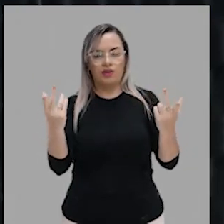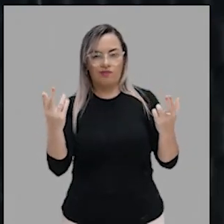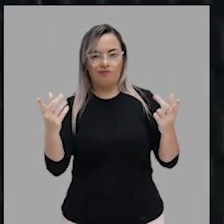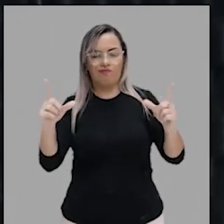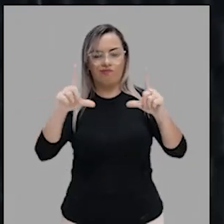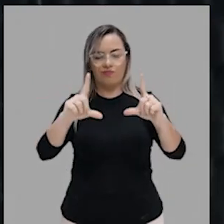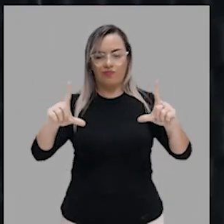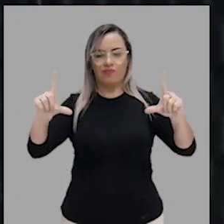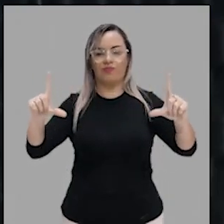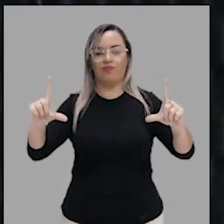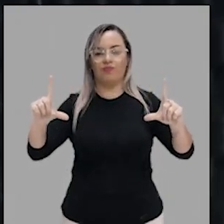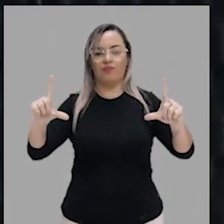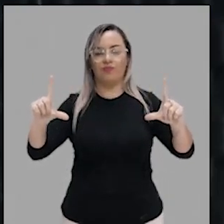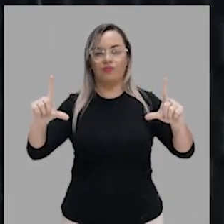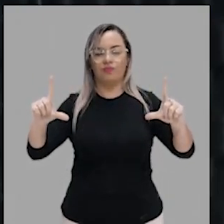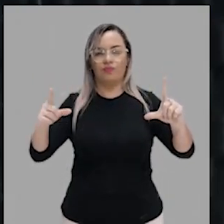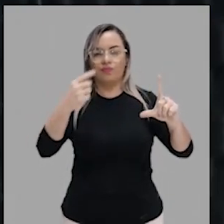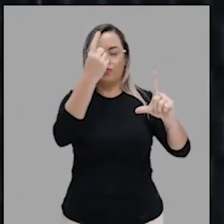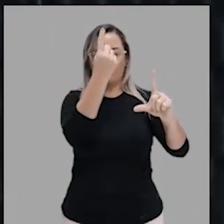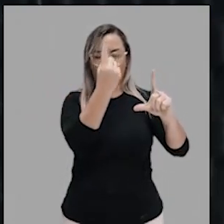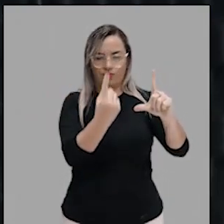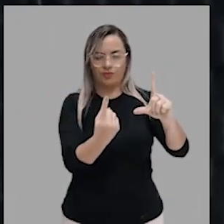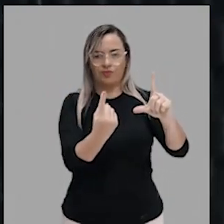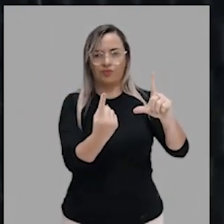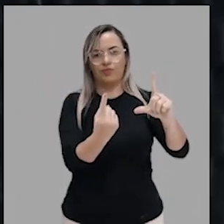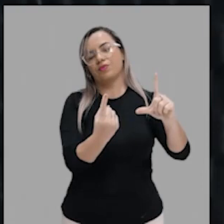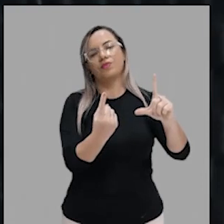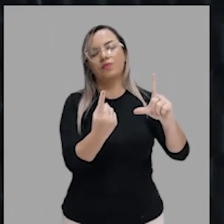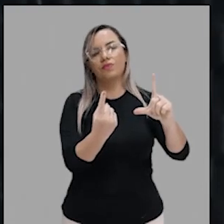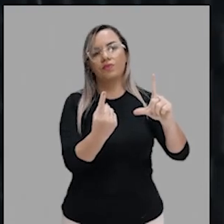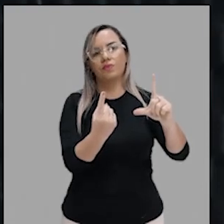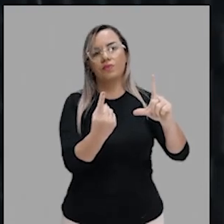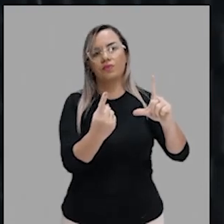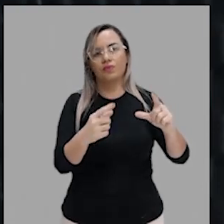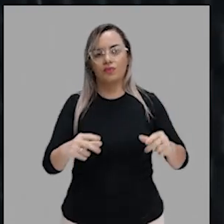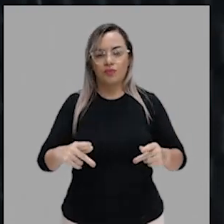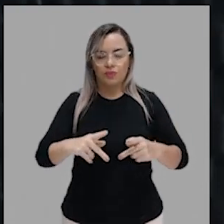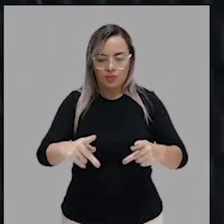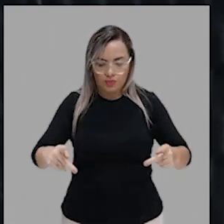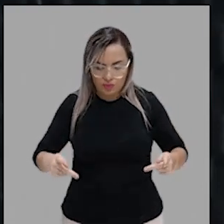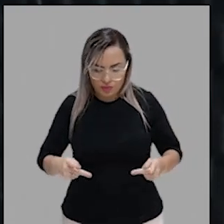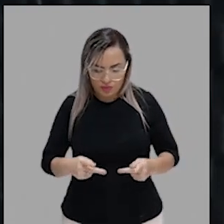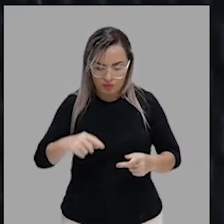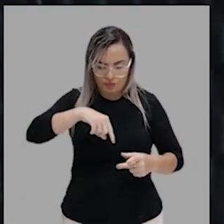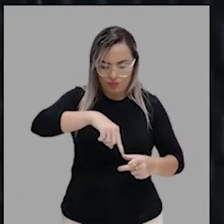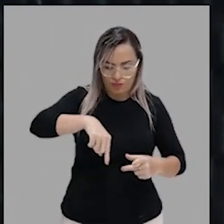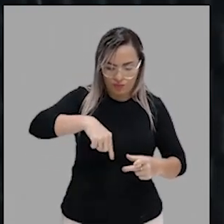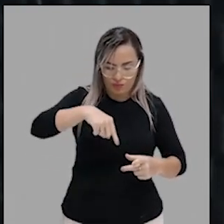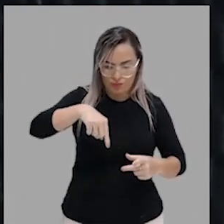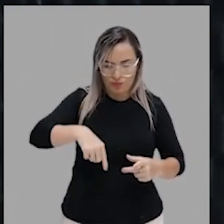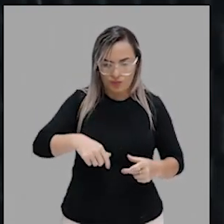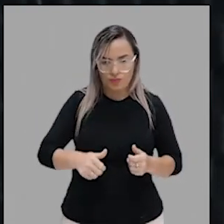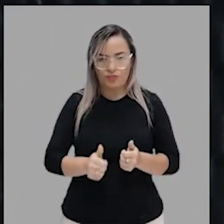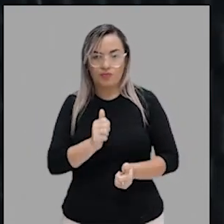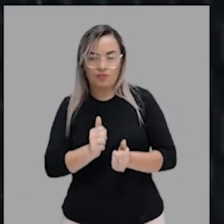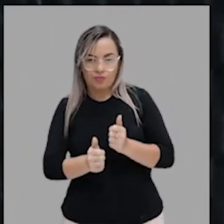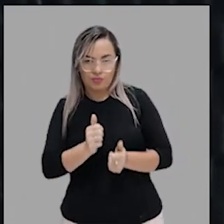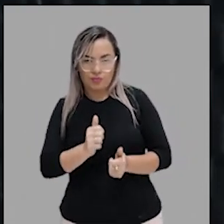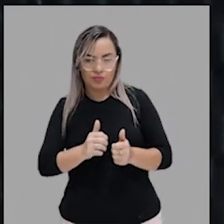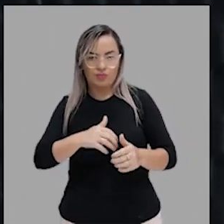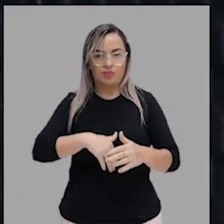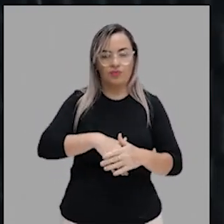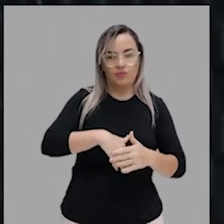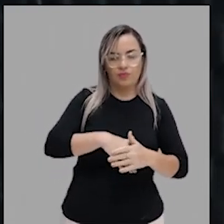ponto equidistante. Então, meio, normalmente é isso. No meio do prato, no meio do jogo. Quando a gente está no meio do